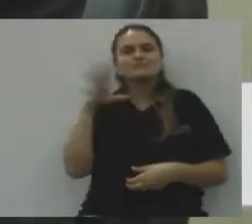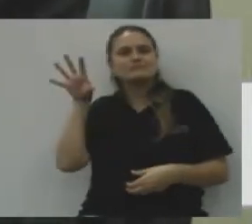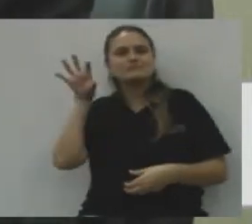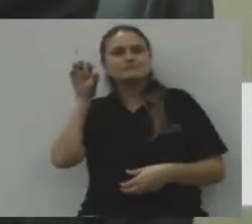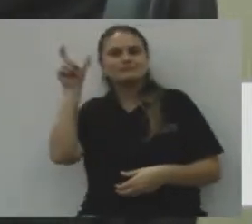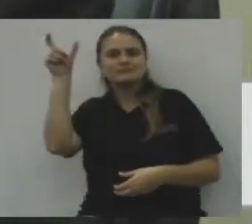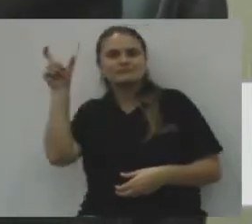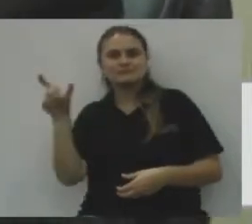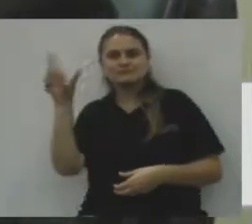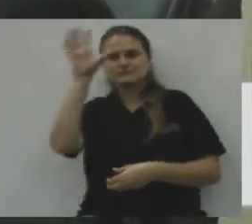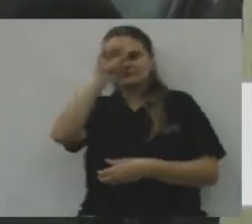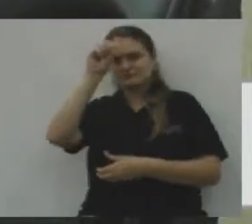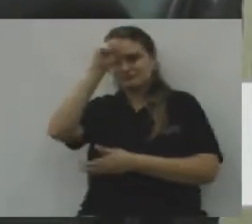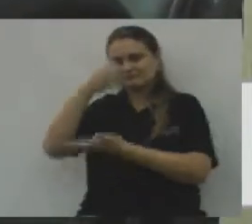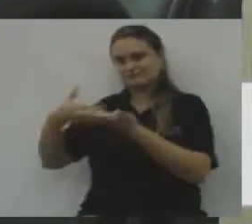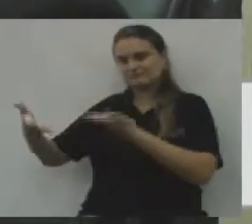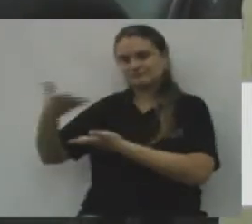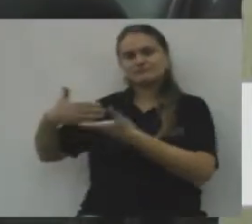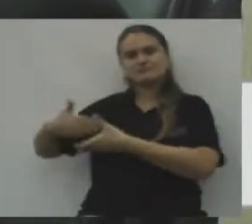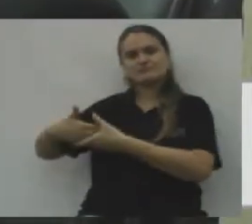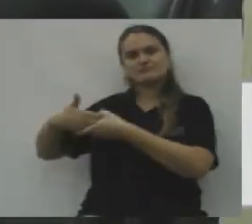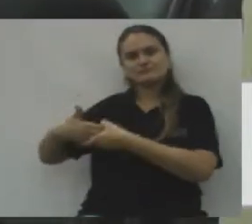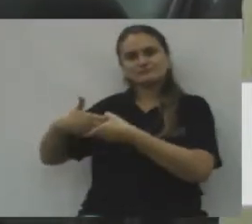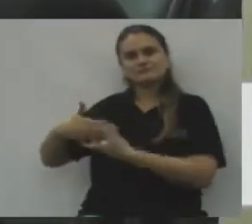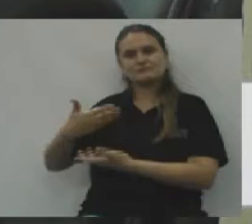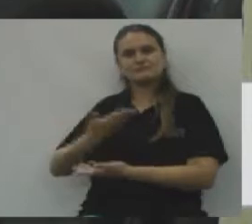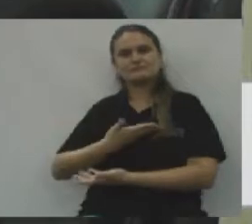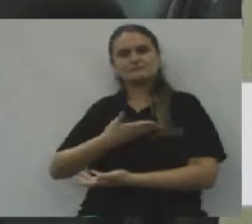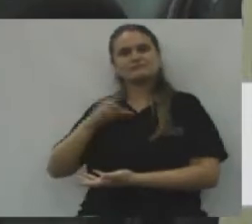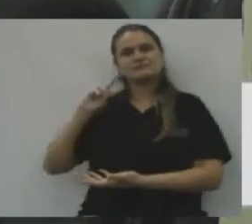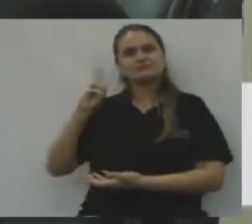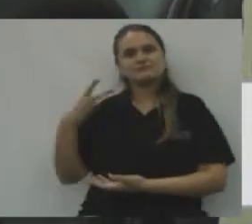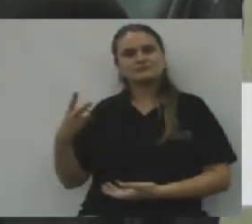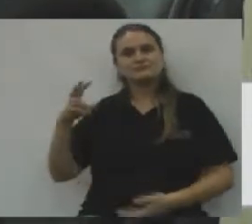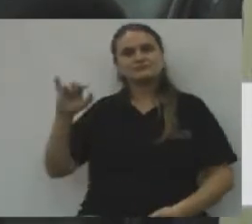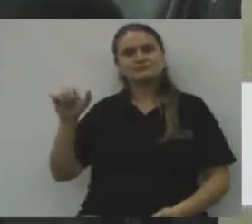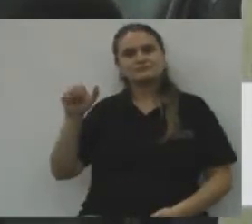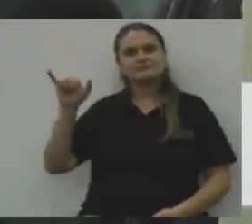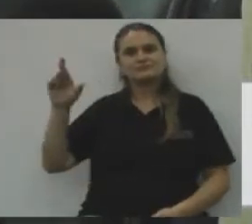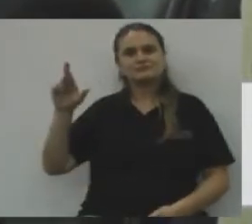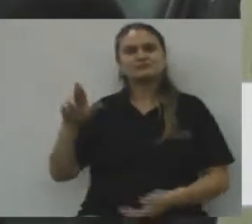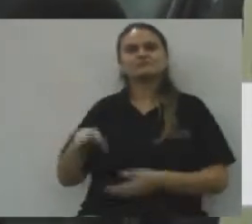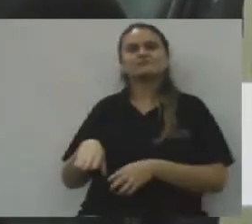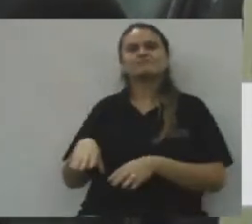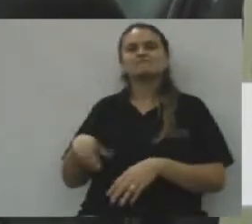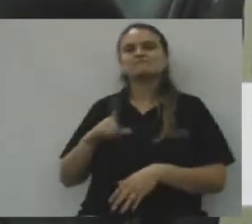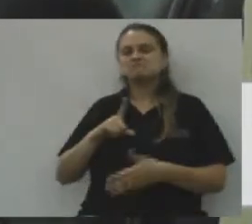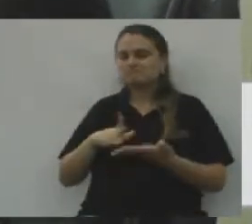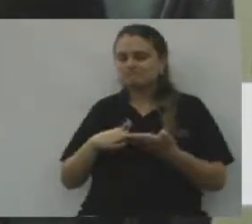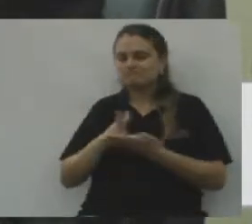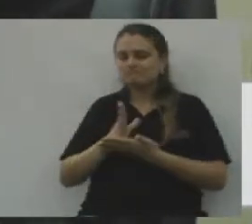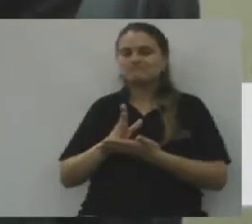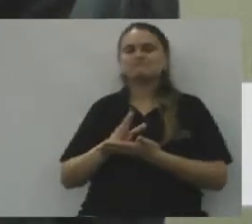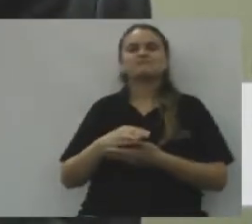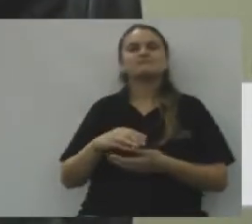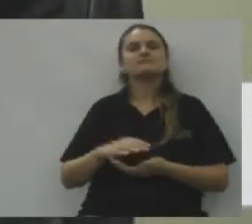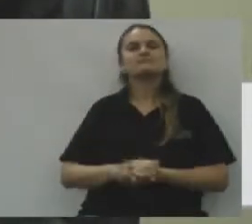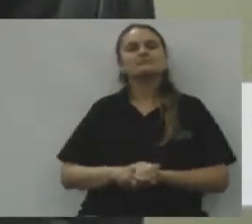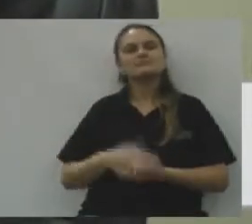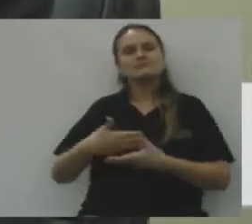dele e aprender com ele. Então, parabéns, colega Jair, por esse projeto. Aprovadíssimo e não há como não